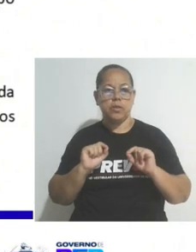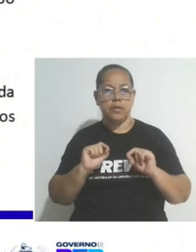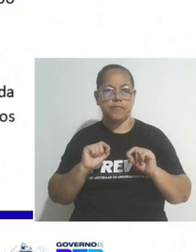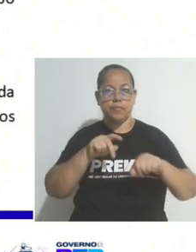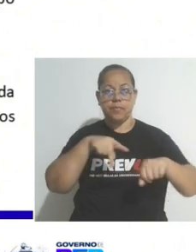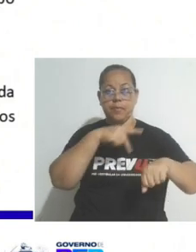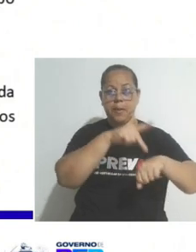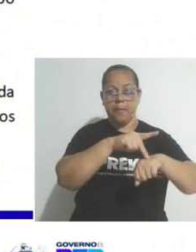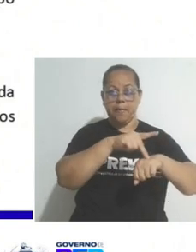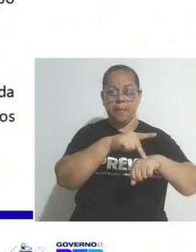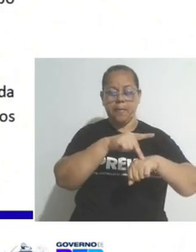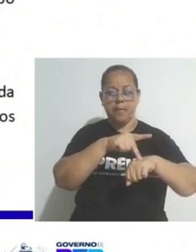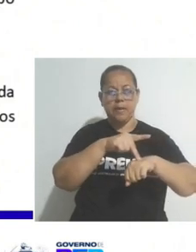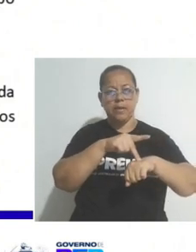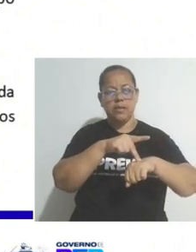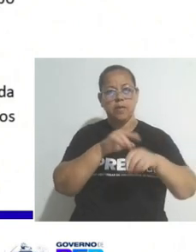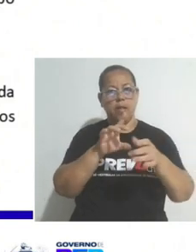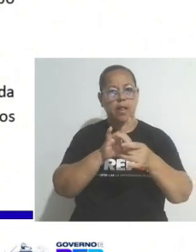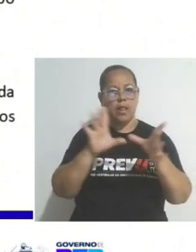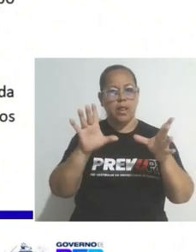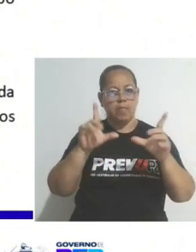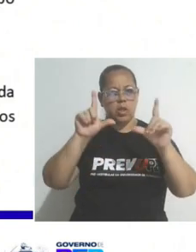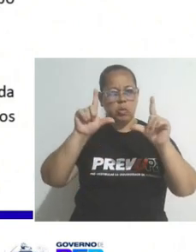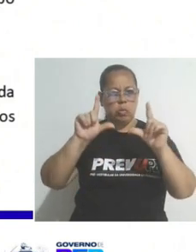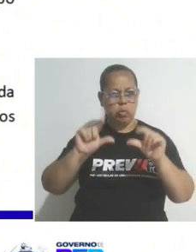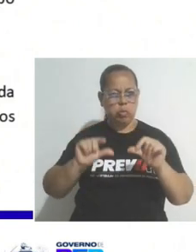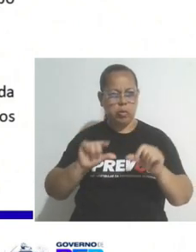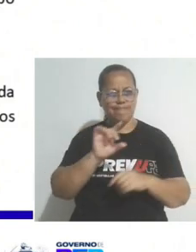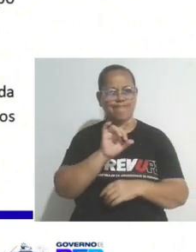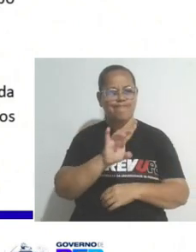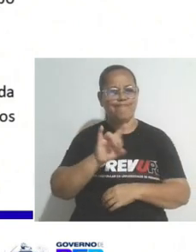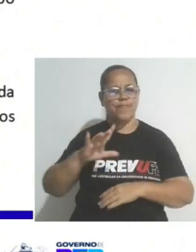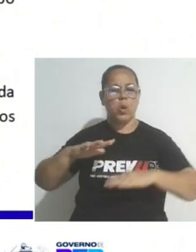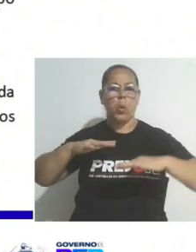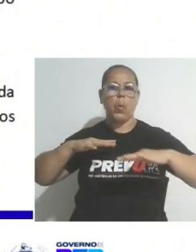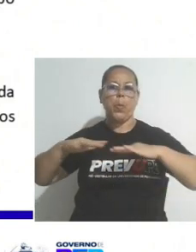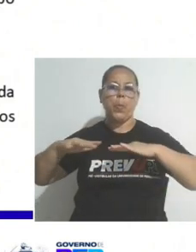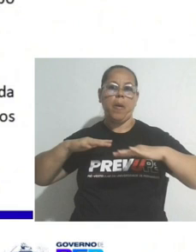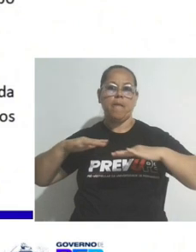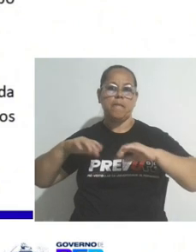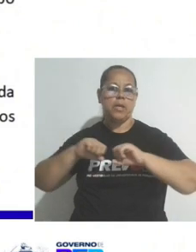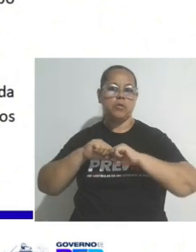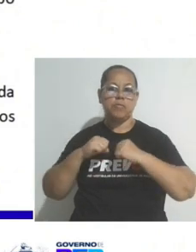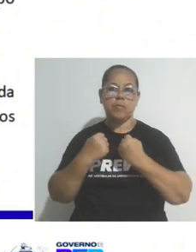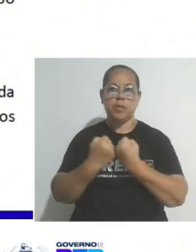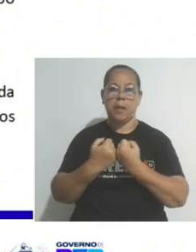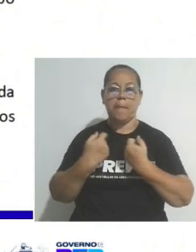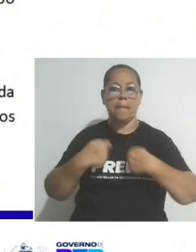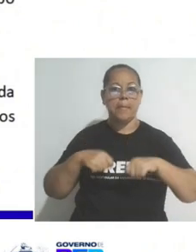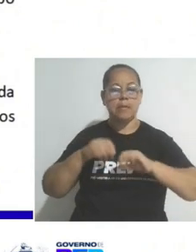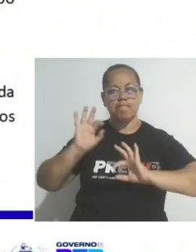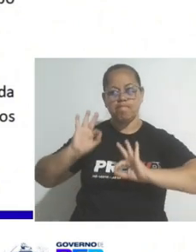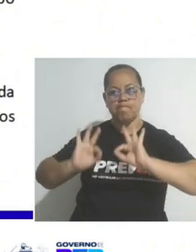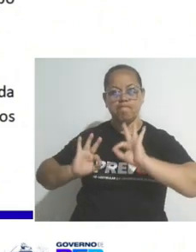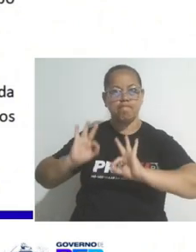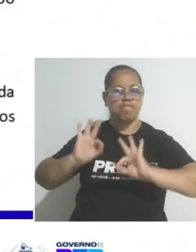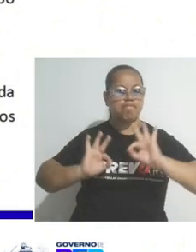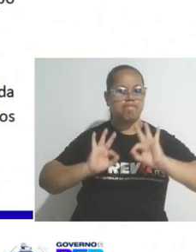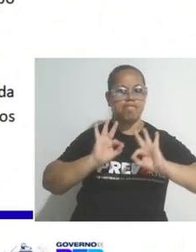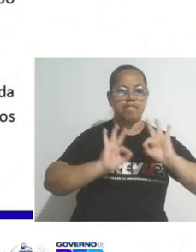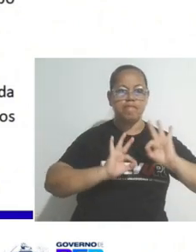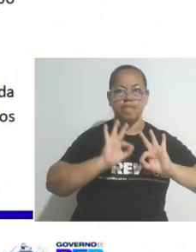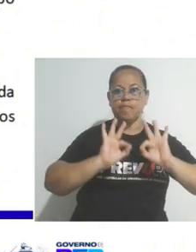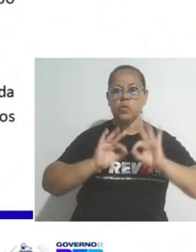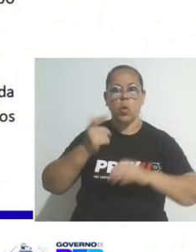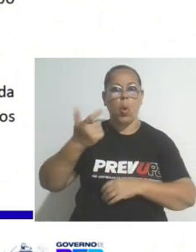países com baixas liberdades individuais os movimentos sociais precisam elaborar outras